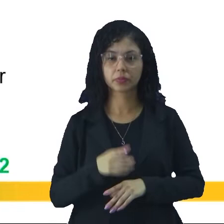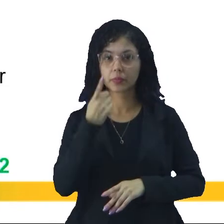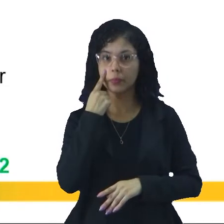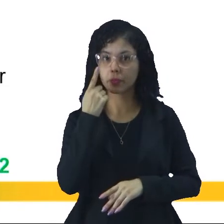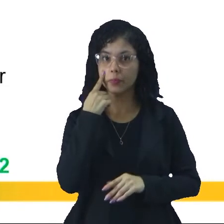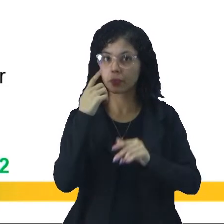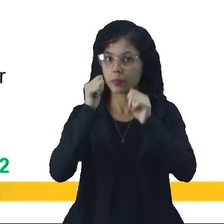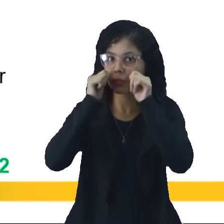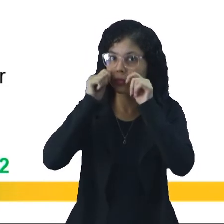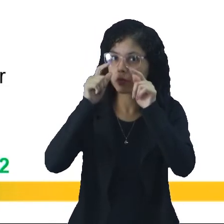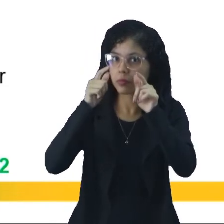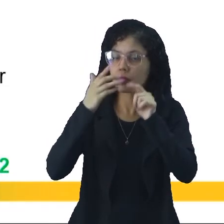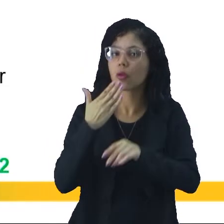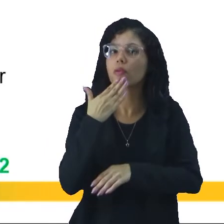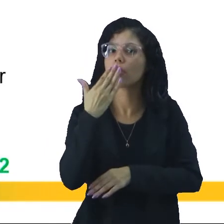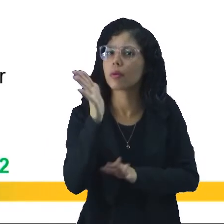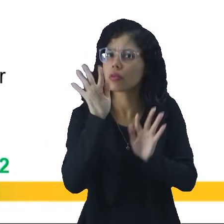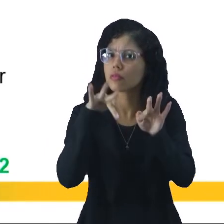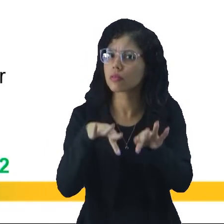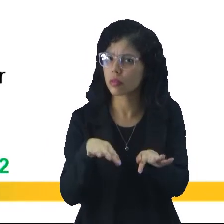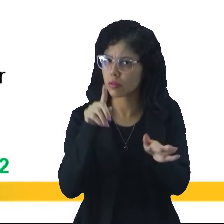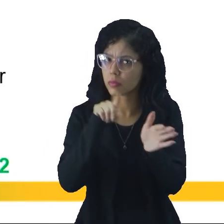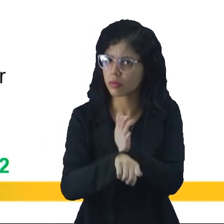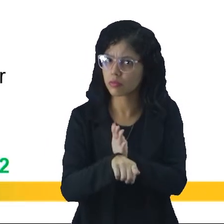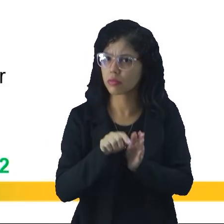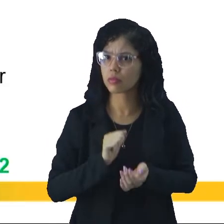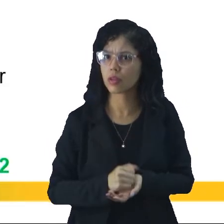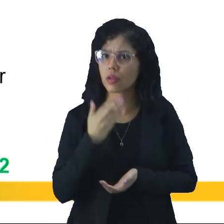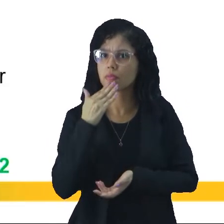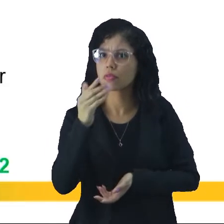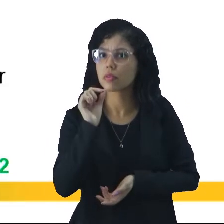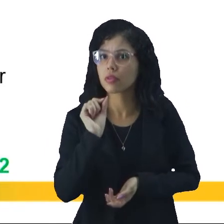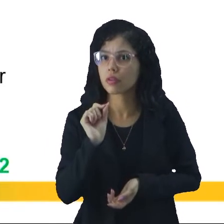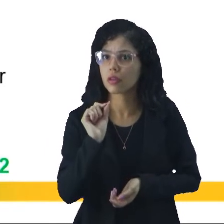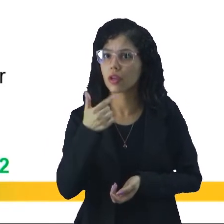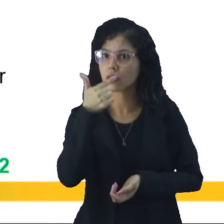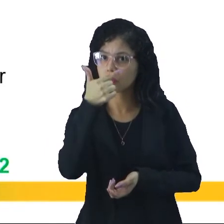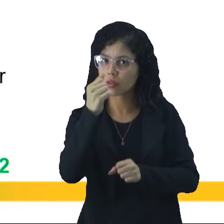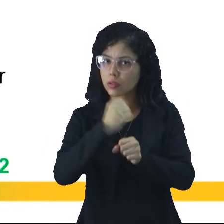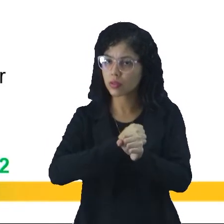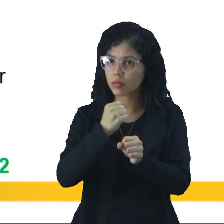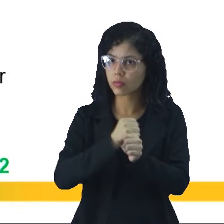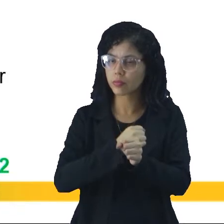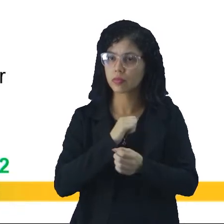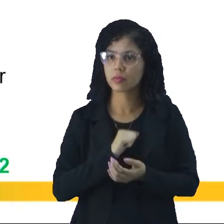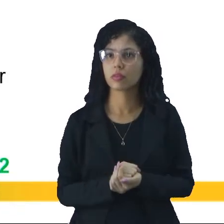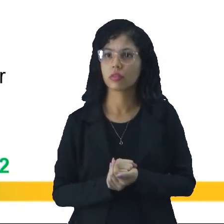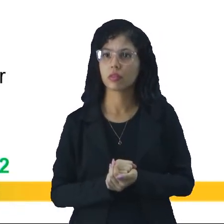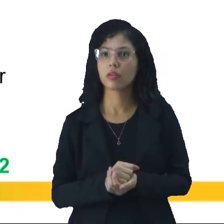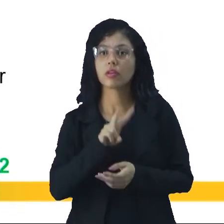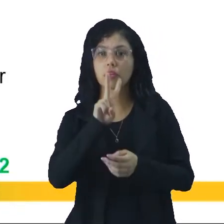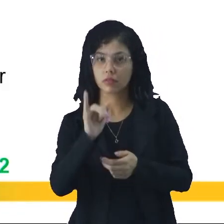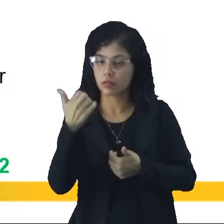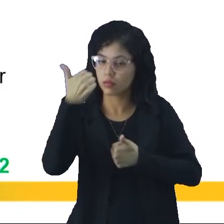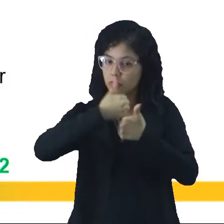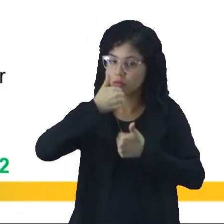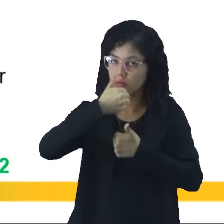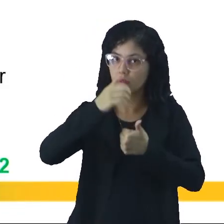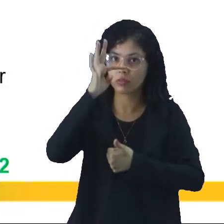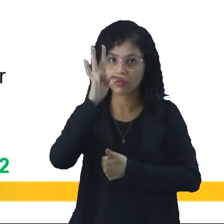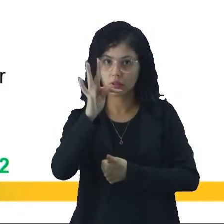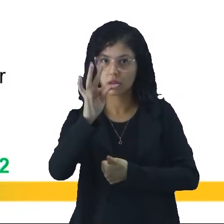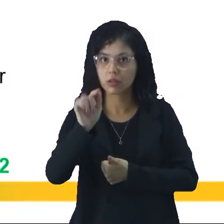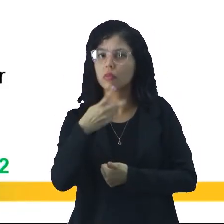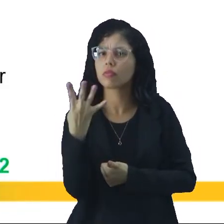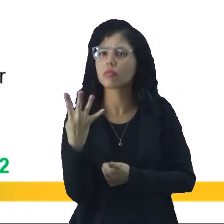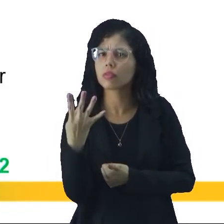Presta bem atenção o que pede no final da questão. Aqui está pedindo 2 anos de tempo. Isso quer dizer que eu vou substituir o T por quanto?